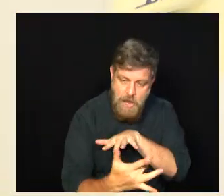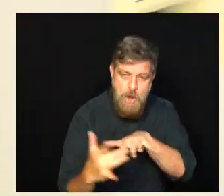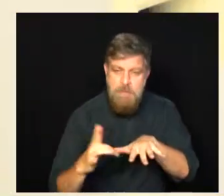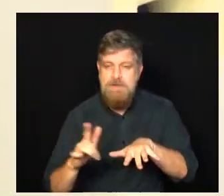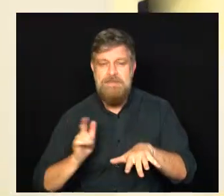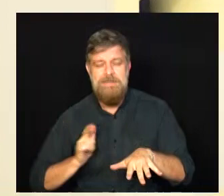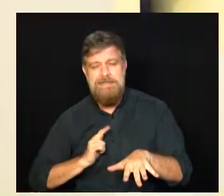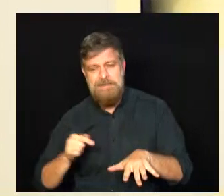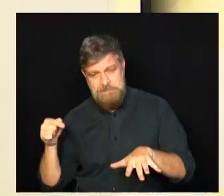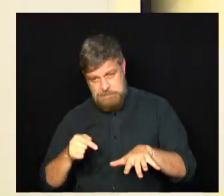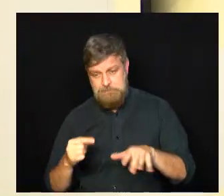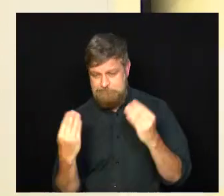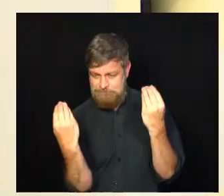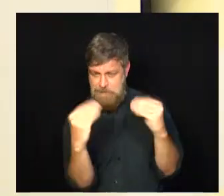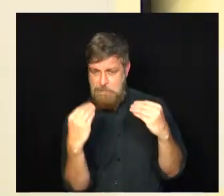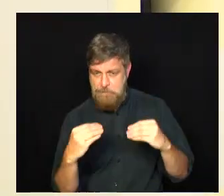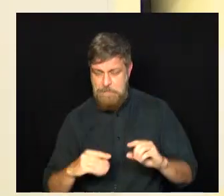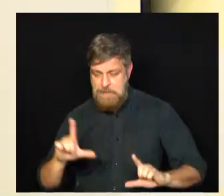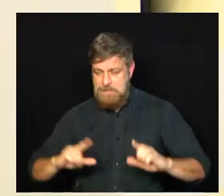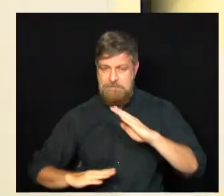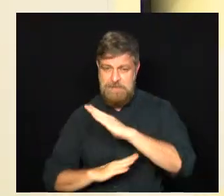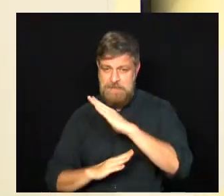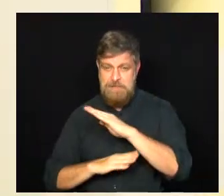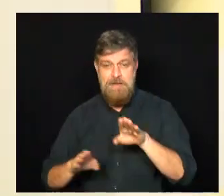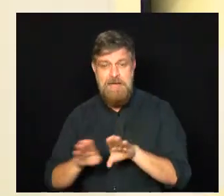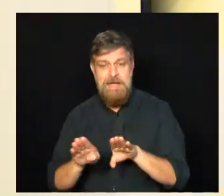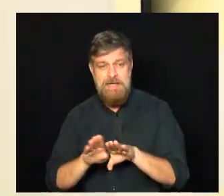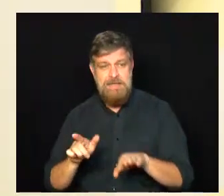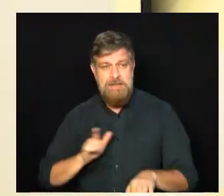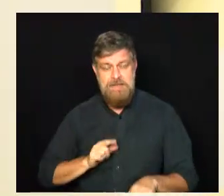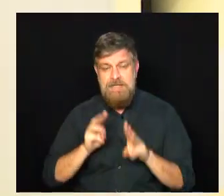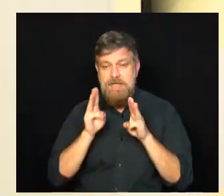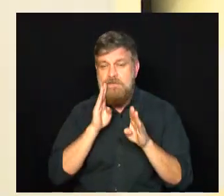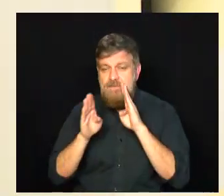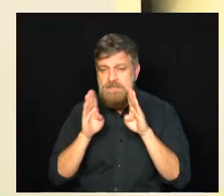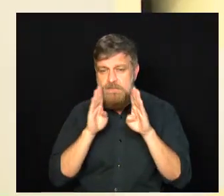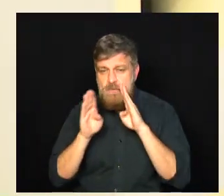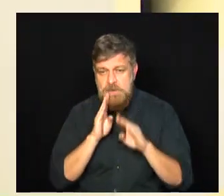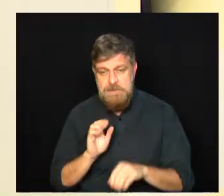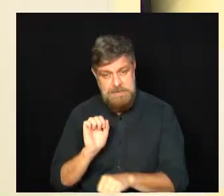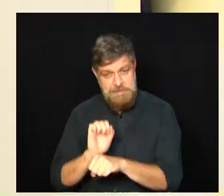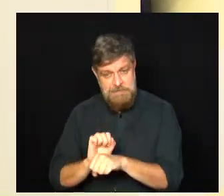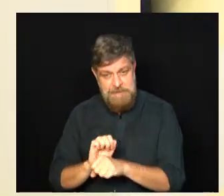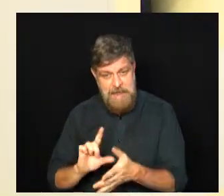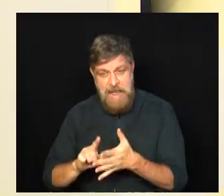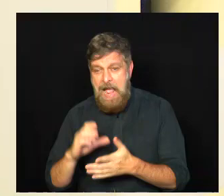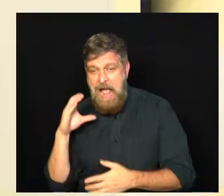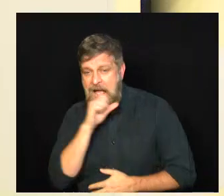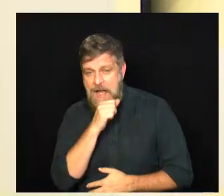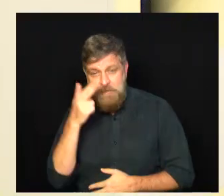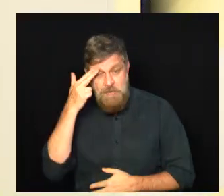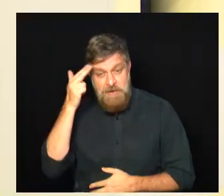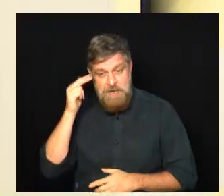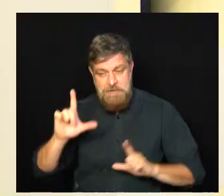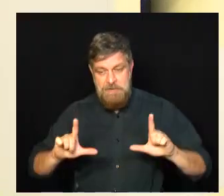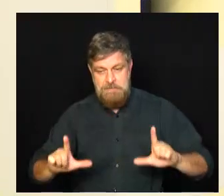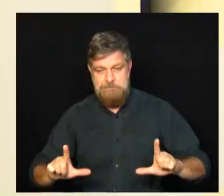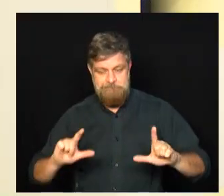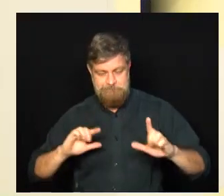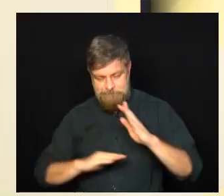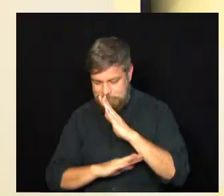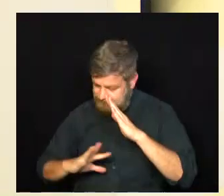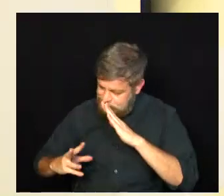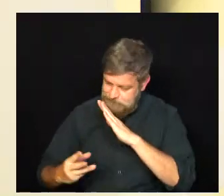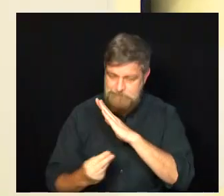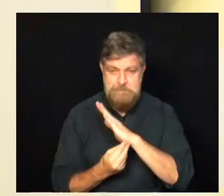nosso canal do YouTube, TV Câmara Campinas, e também no nosso Facebook. Não sai daí não, que daqui a pouco o Gabriel Castro está no estúdio fazendo